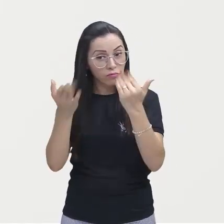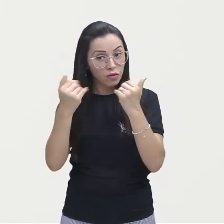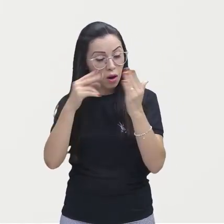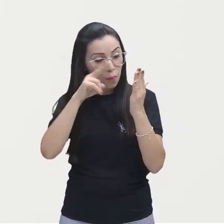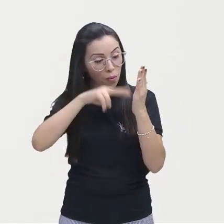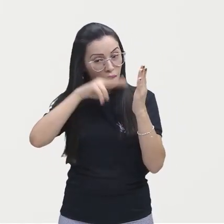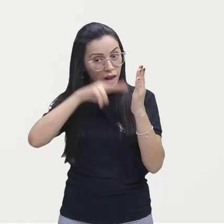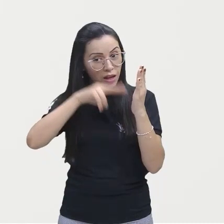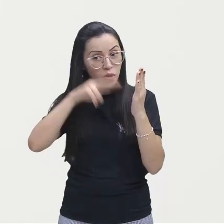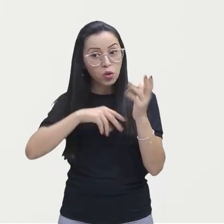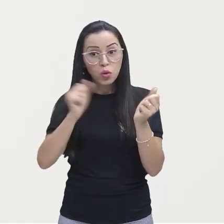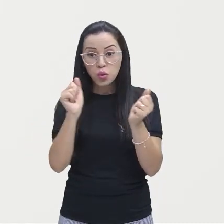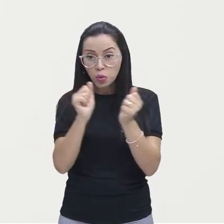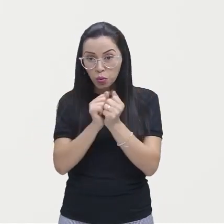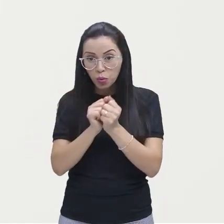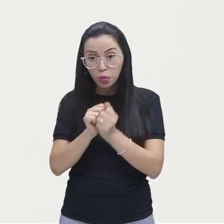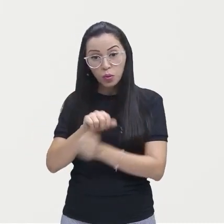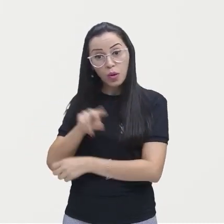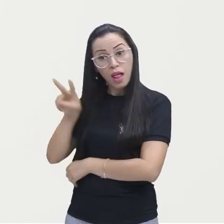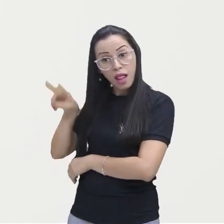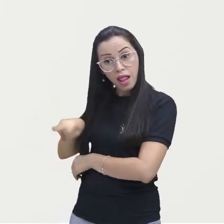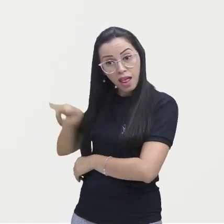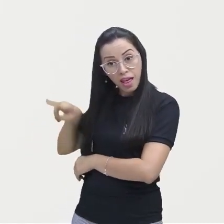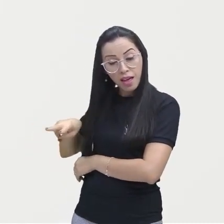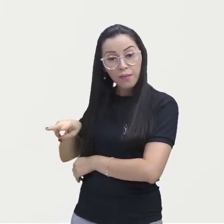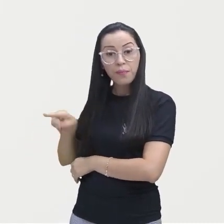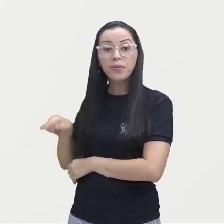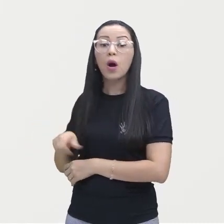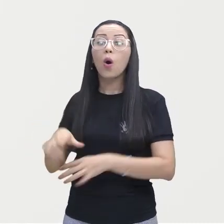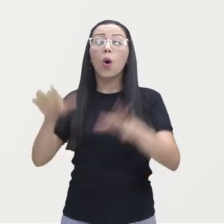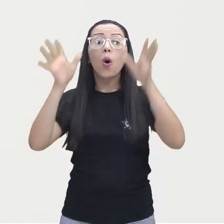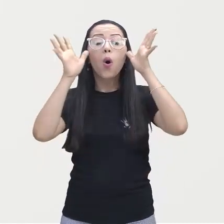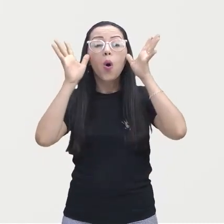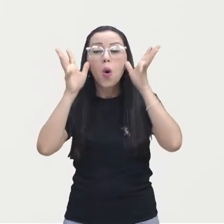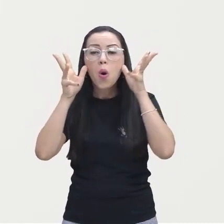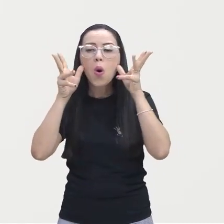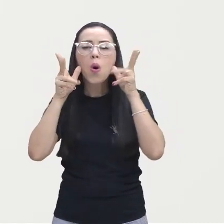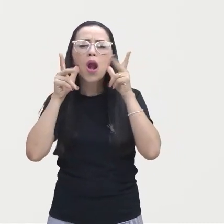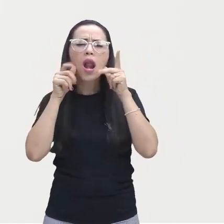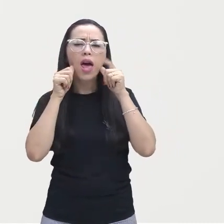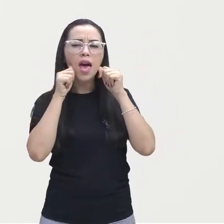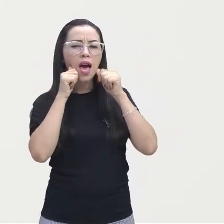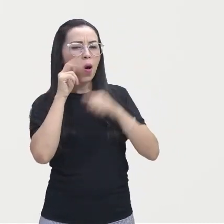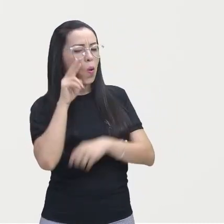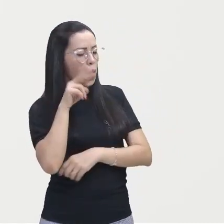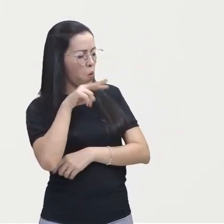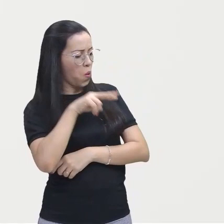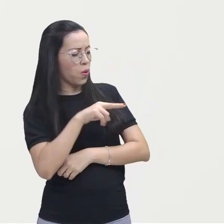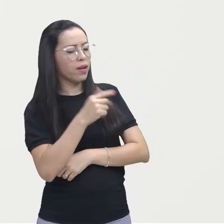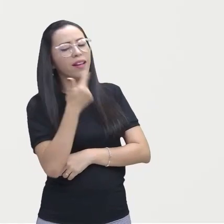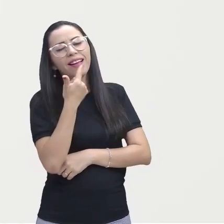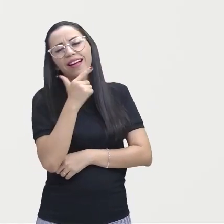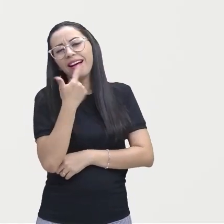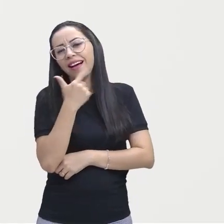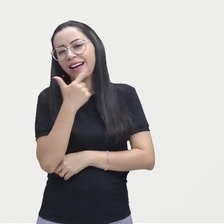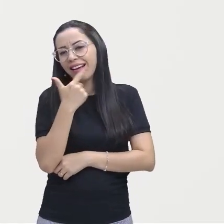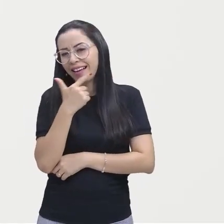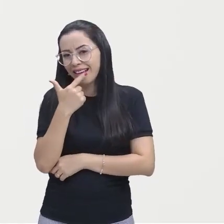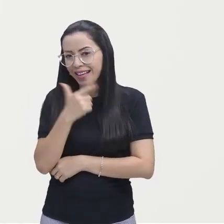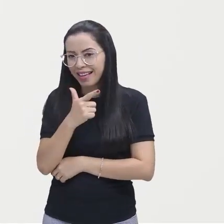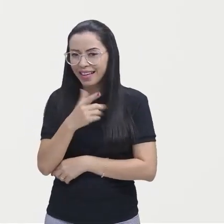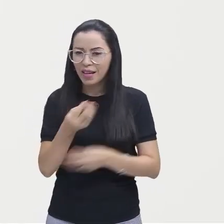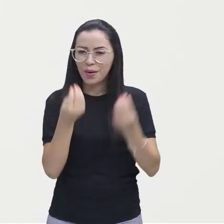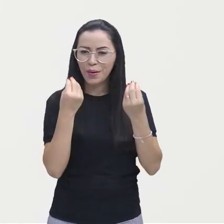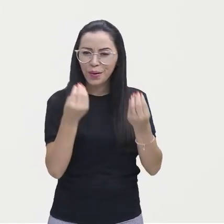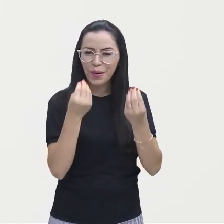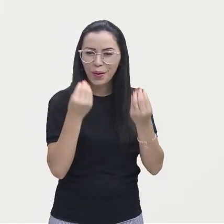leia comigo, tá bom? O leão ficou tão divertido com